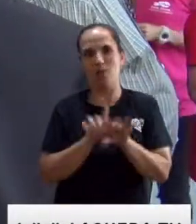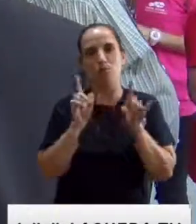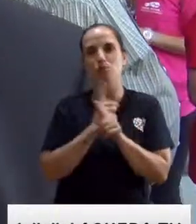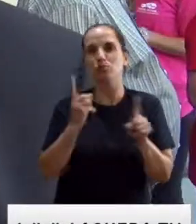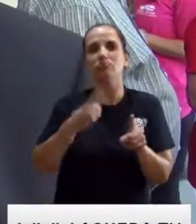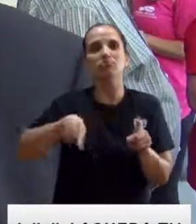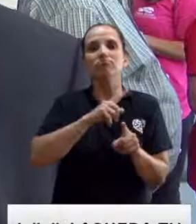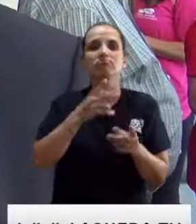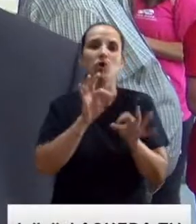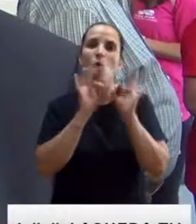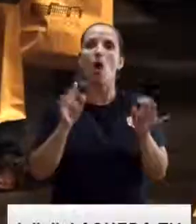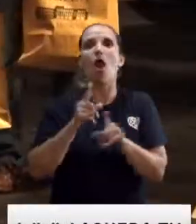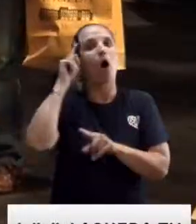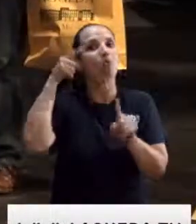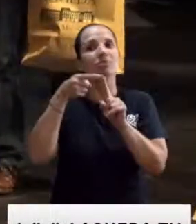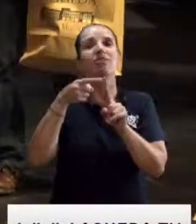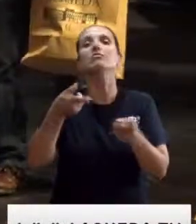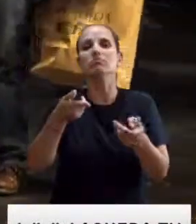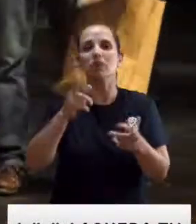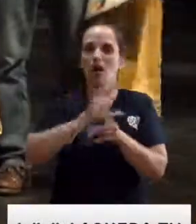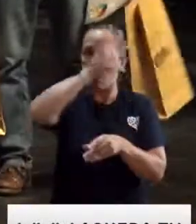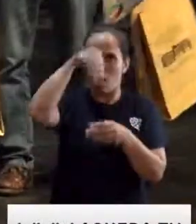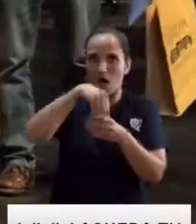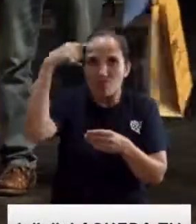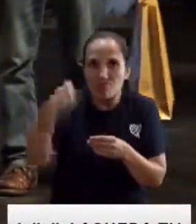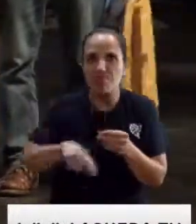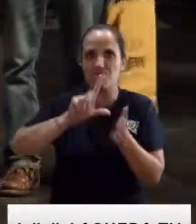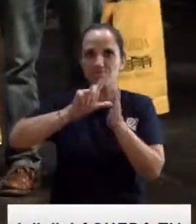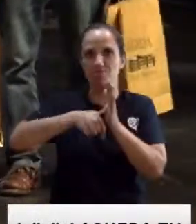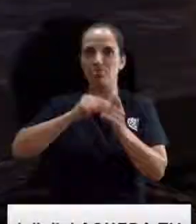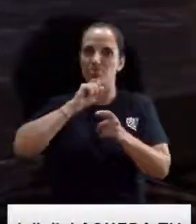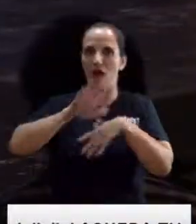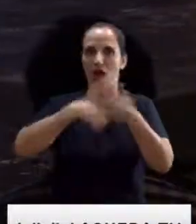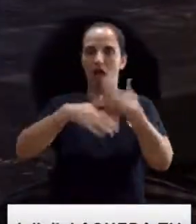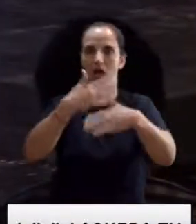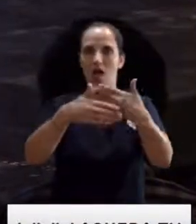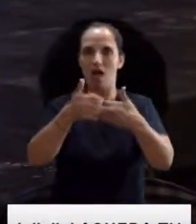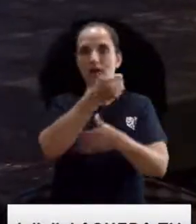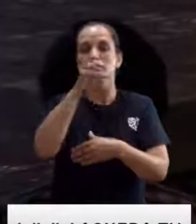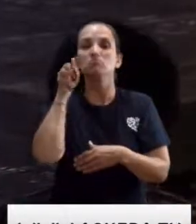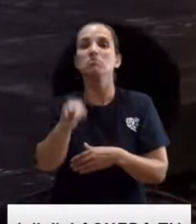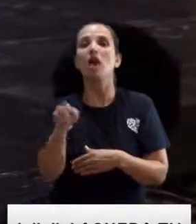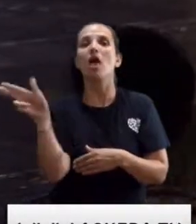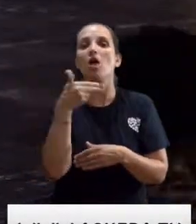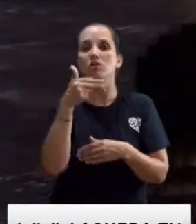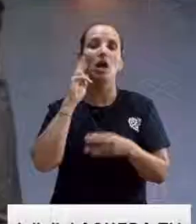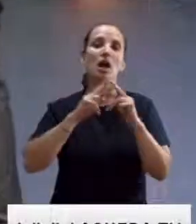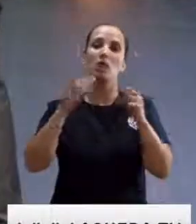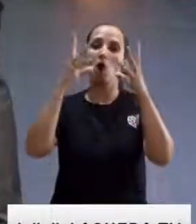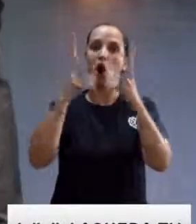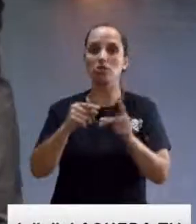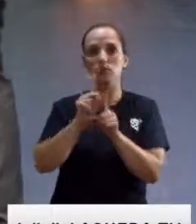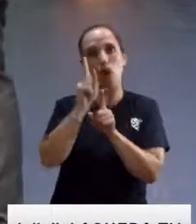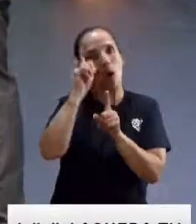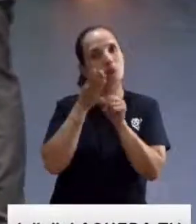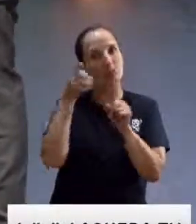razão de simples. O que contava aqui era efetivamente ficarem dentro daqueles projetos que prefizessem os 500 mil euros que a Câmara dedutou em termos